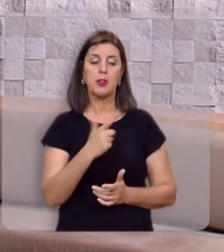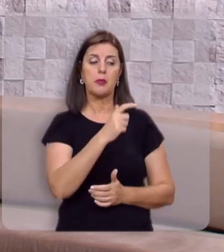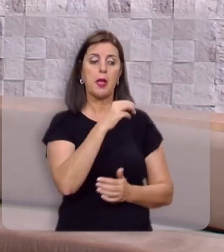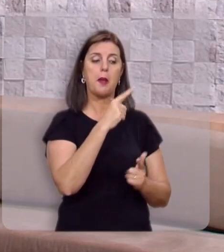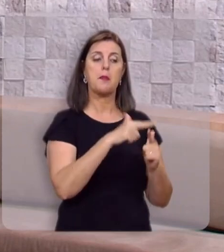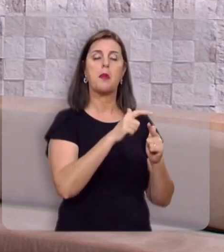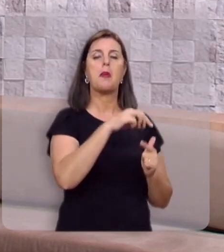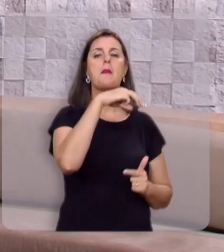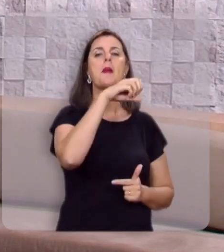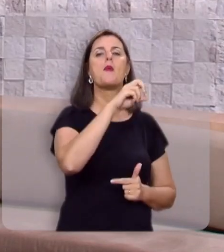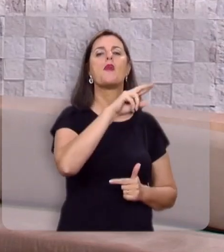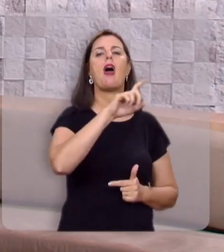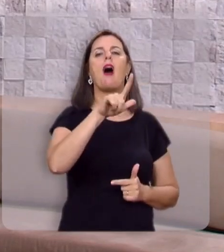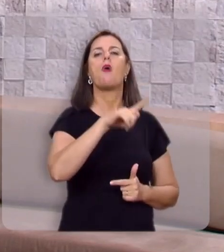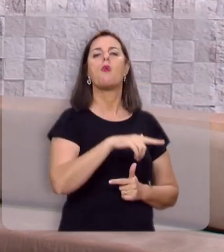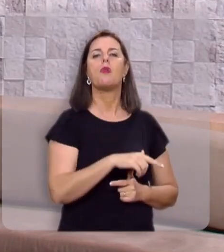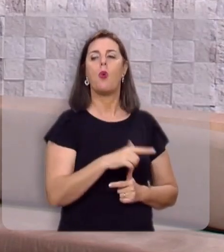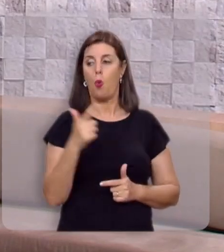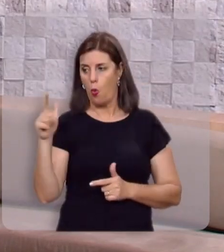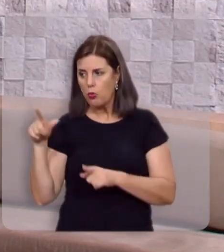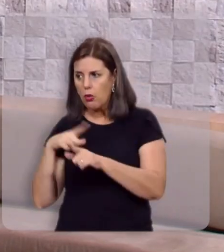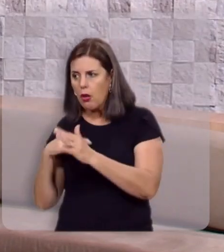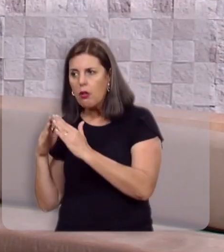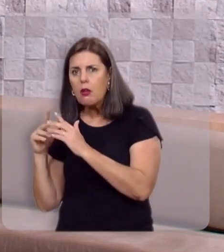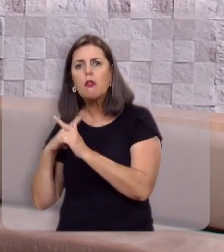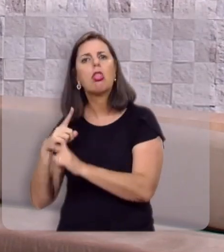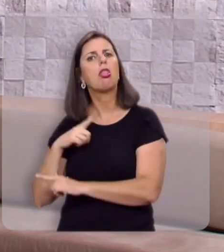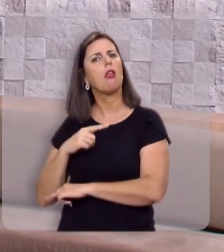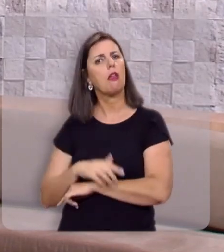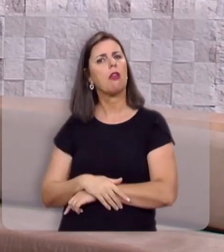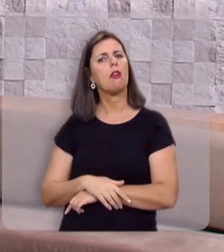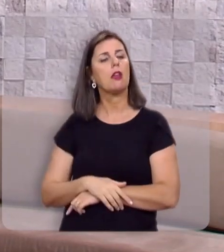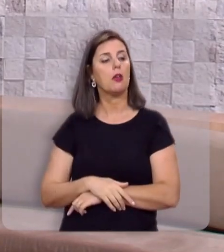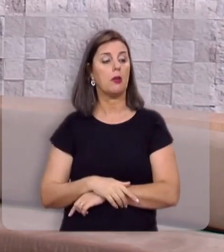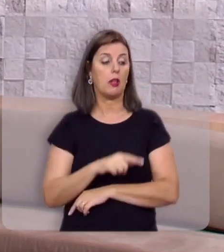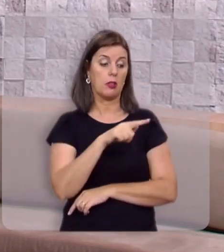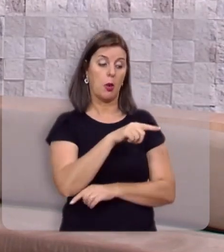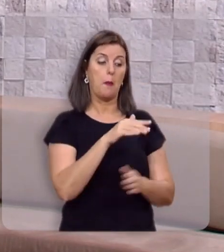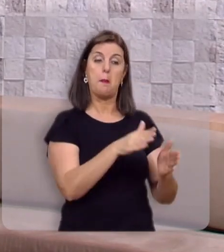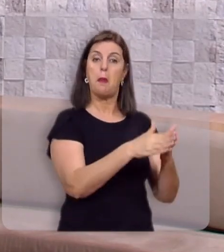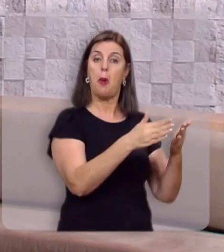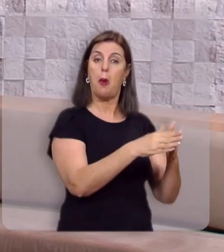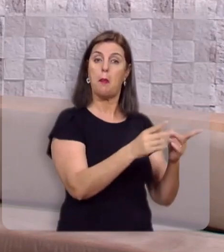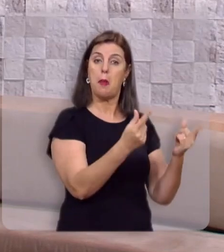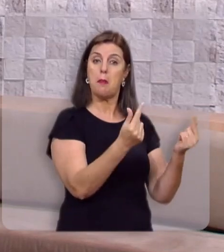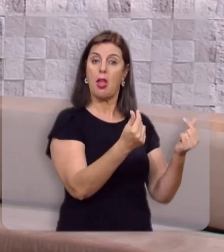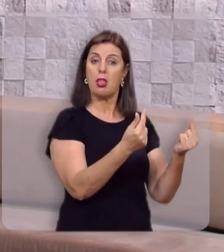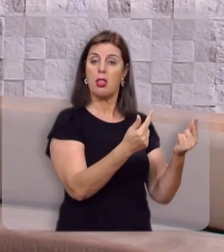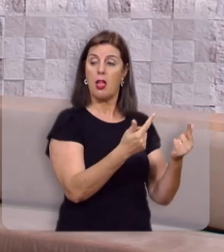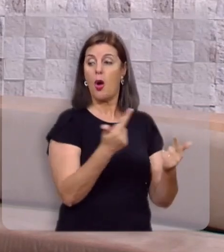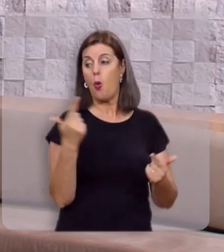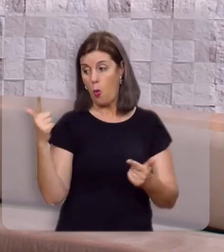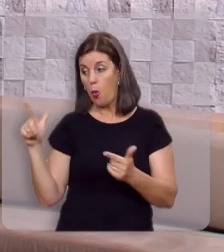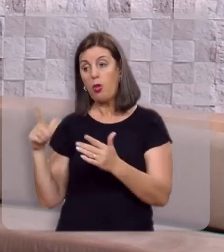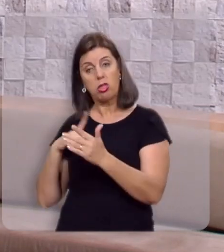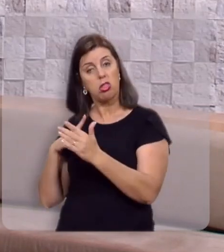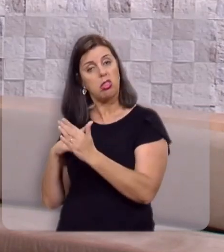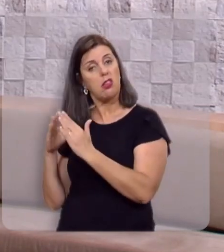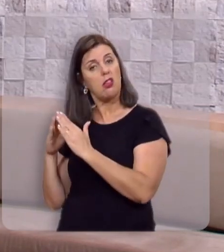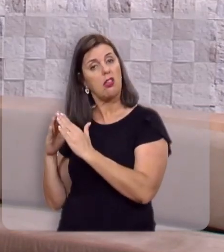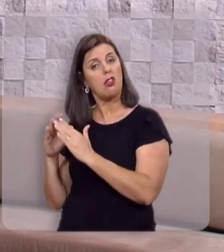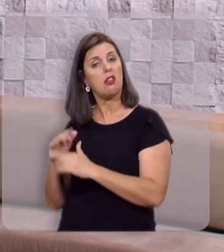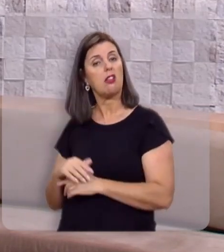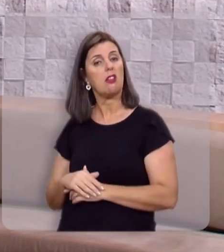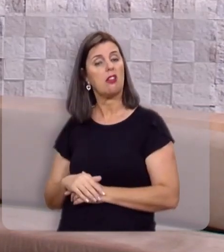problemas morais, como tinha nas outras igrejas. Não havia pobreza material, como tinha em algumas